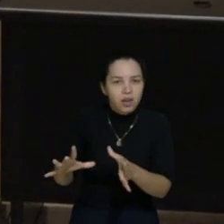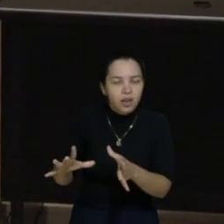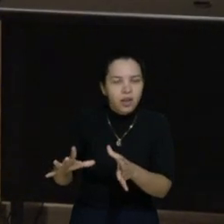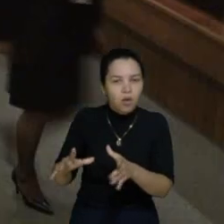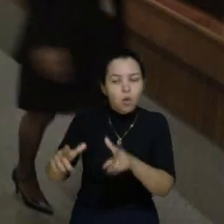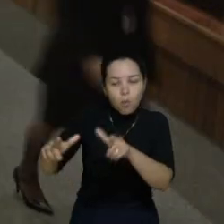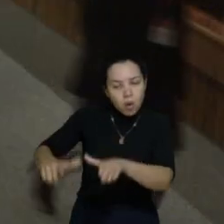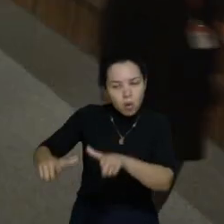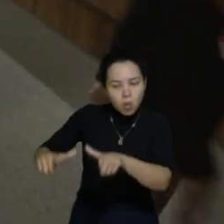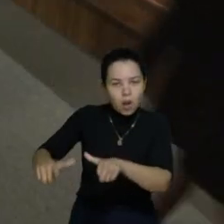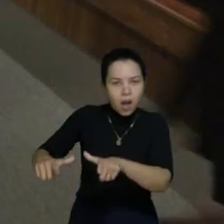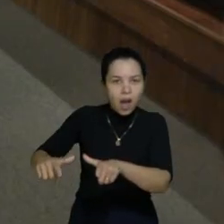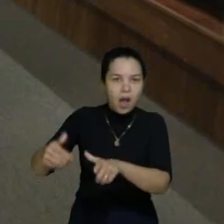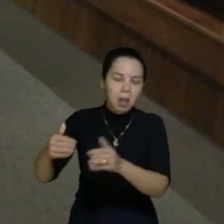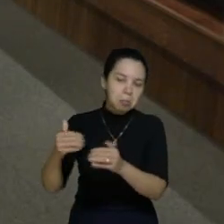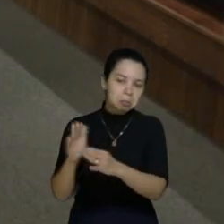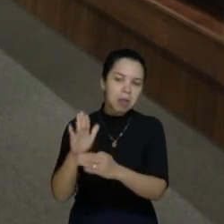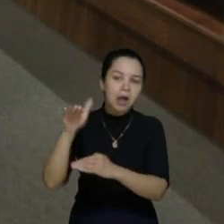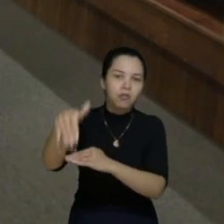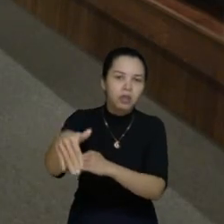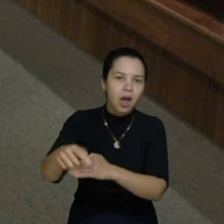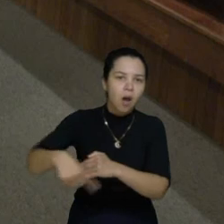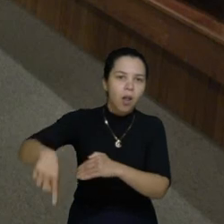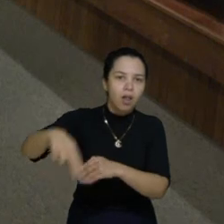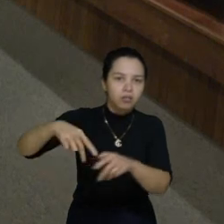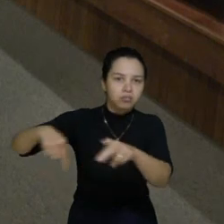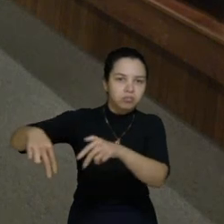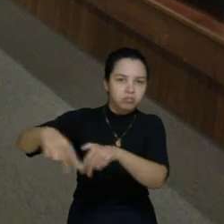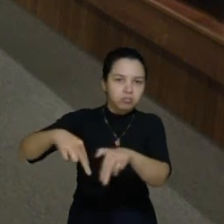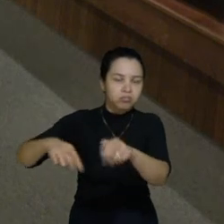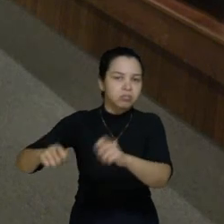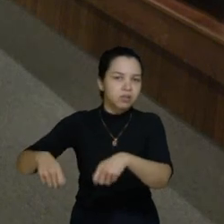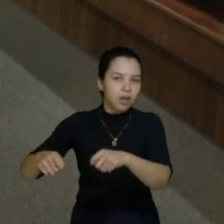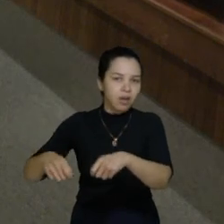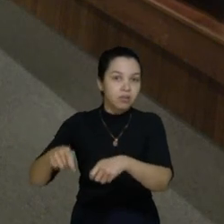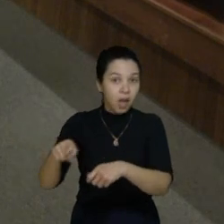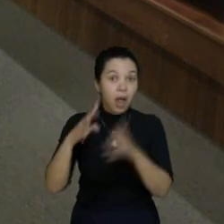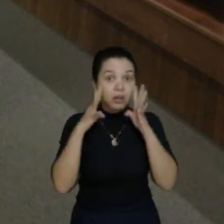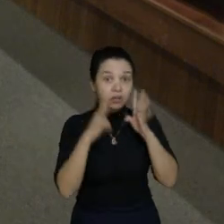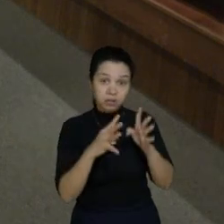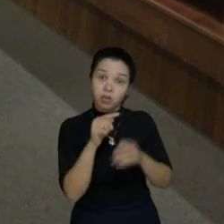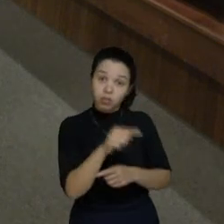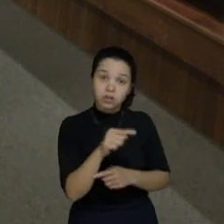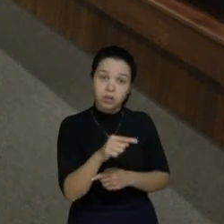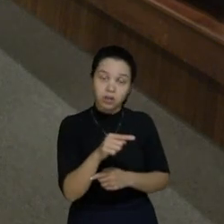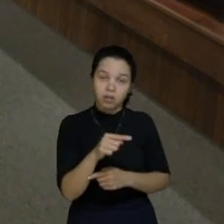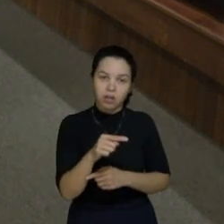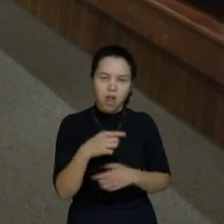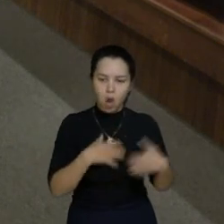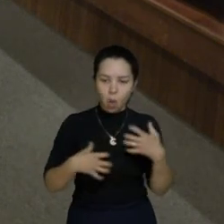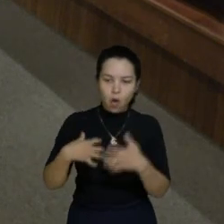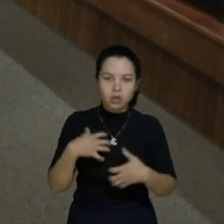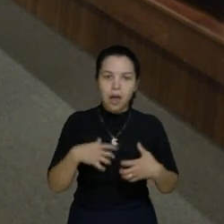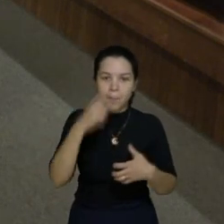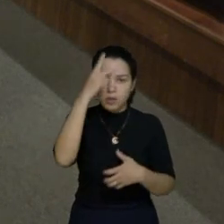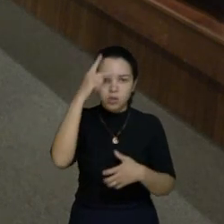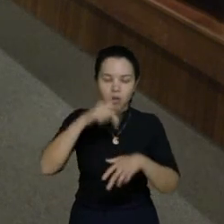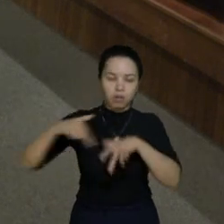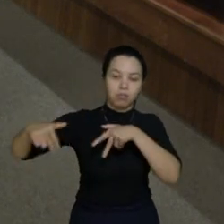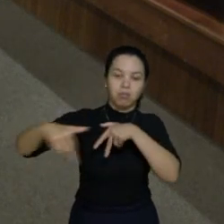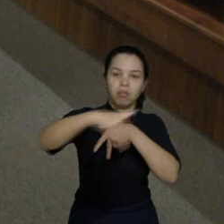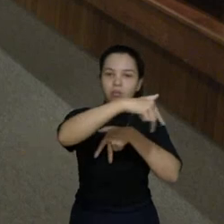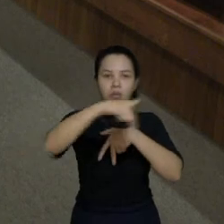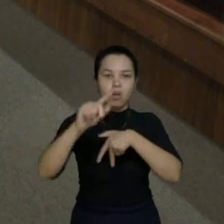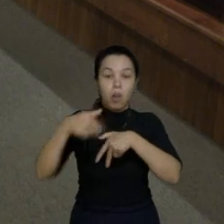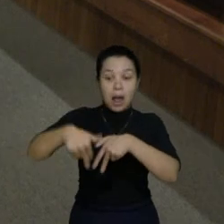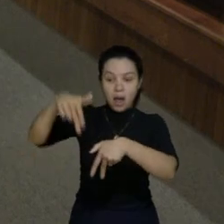ficar andando né E ela tá te ouvindo não vai incomodar ninguém porque não tá passando na frente Mas ela tá te ouvindo